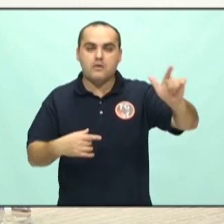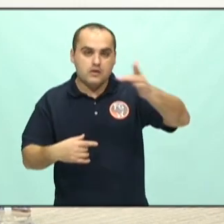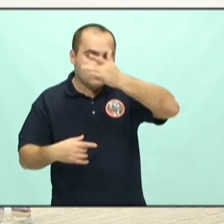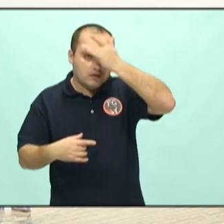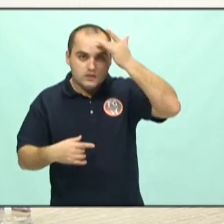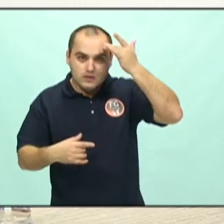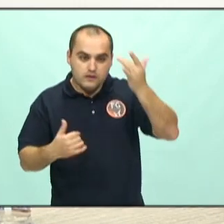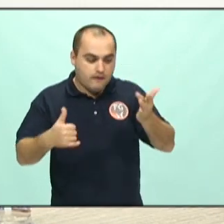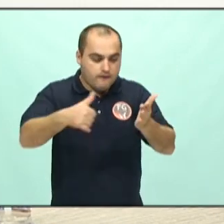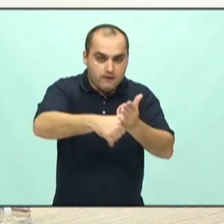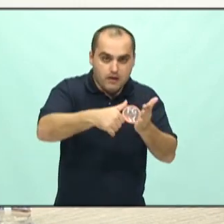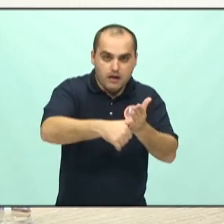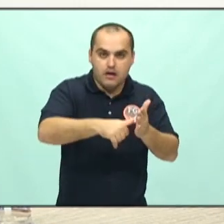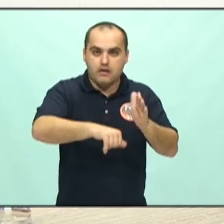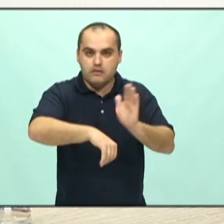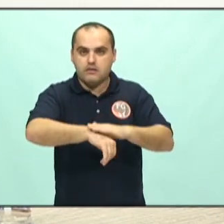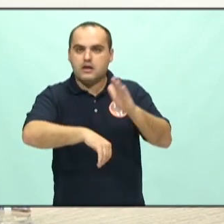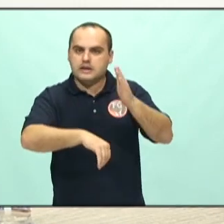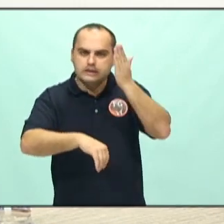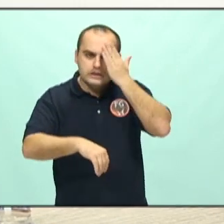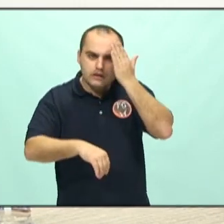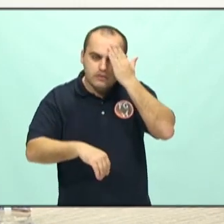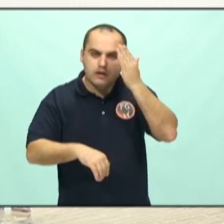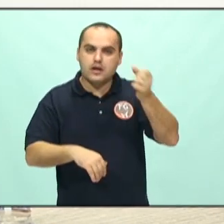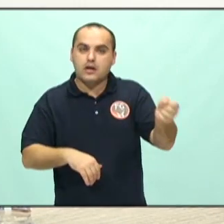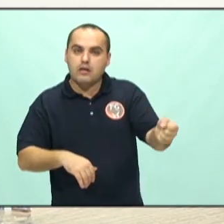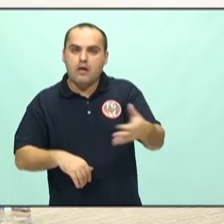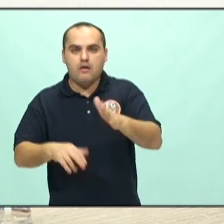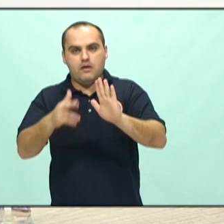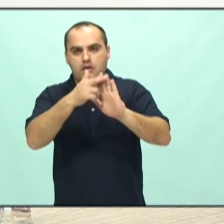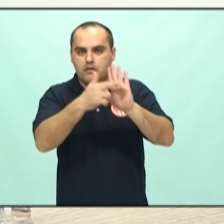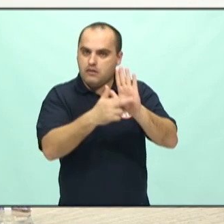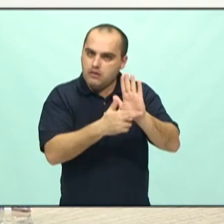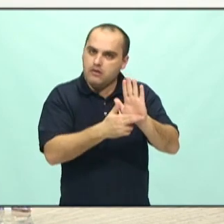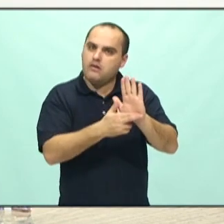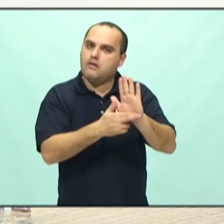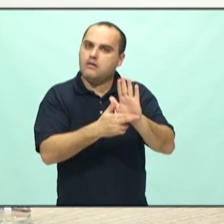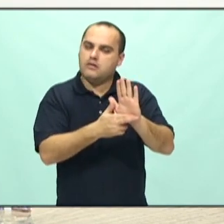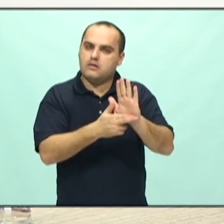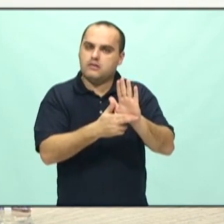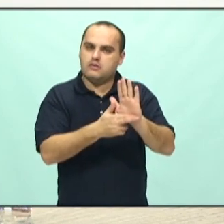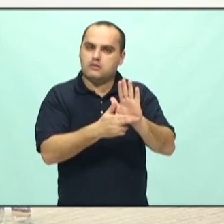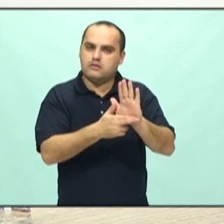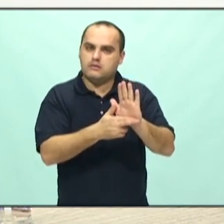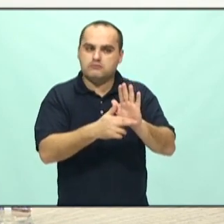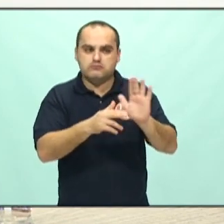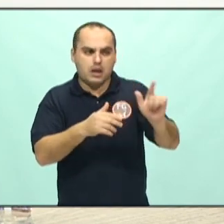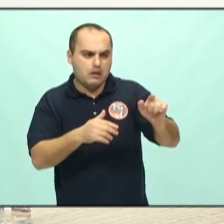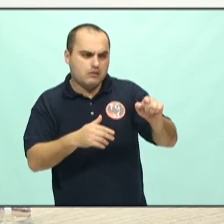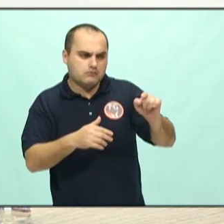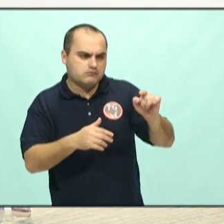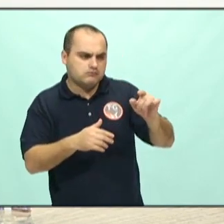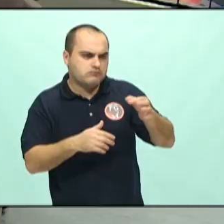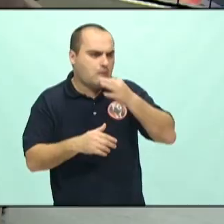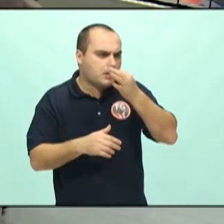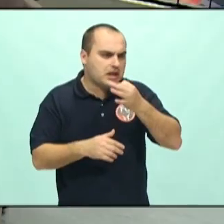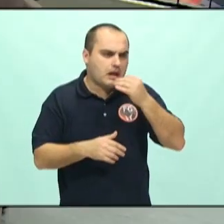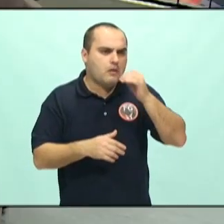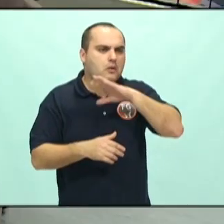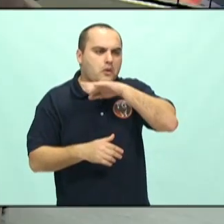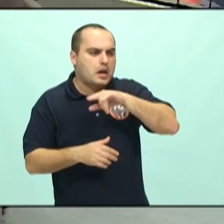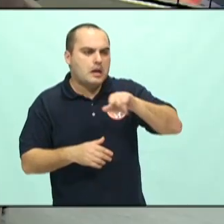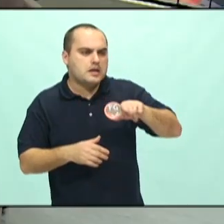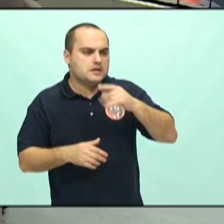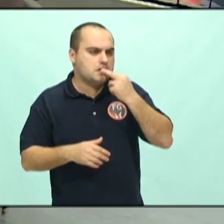se filiaram, né, sabendo a nova regra e não achando ruim aquela forma de